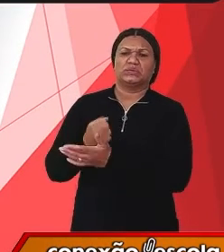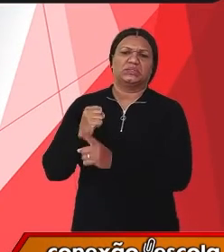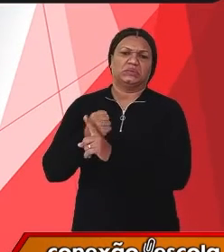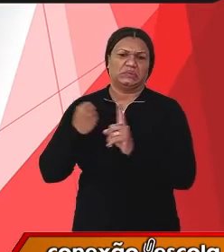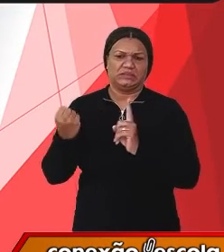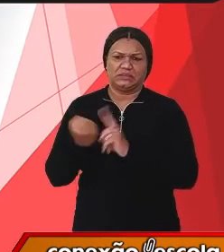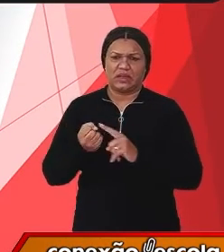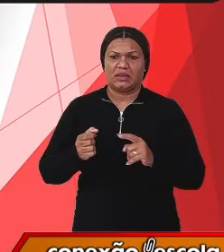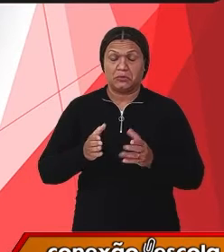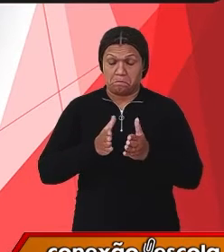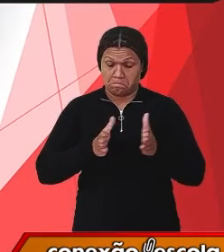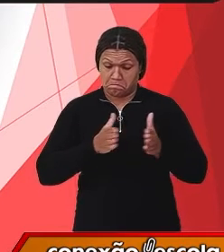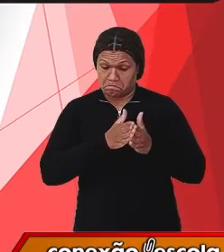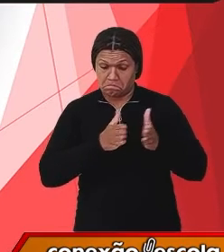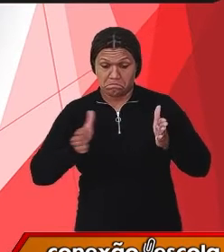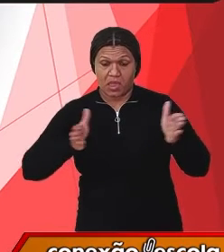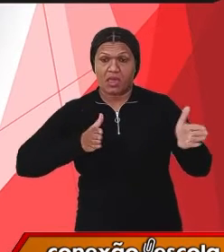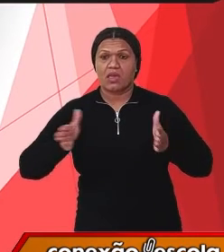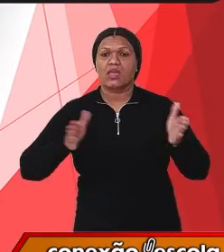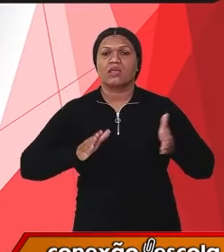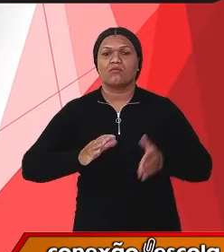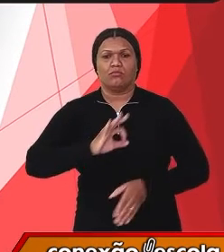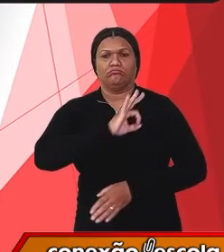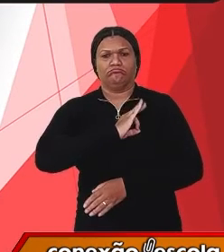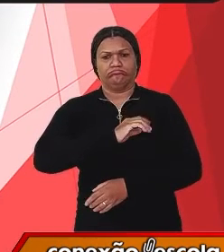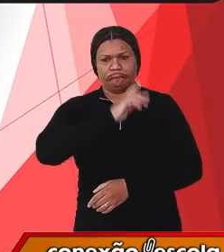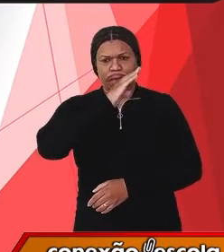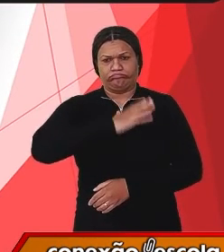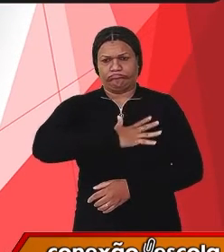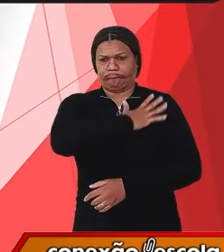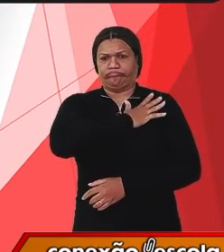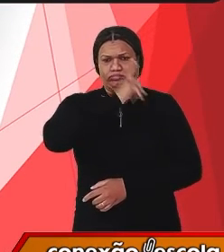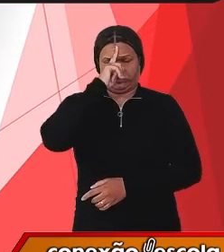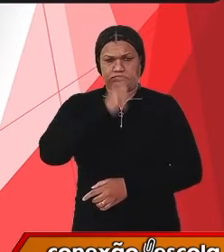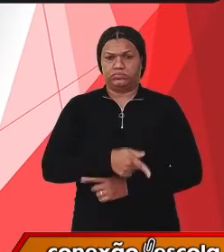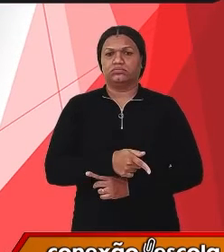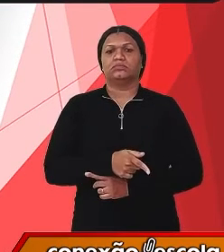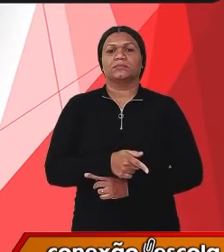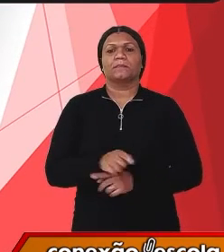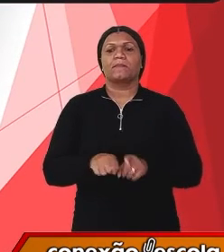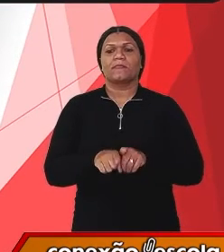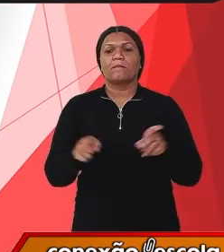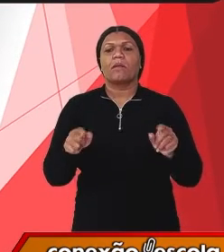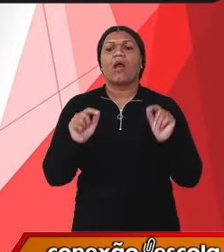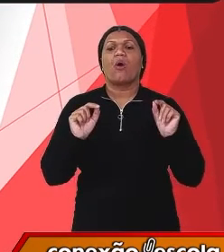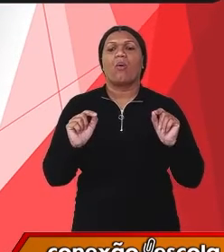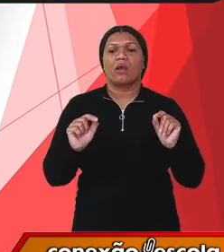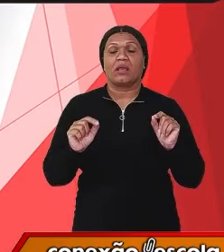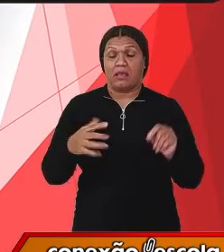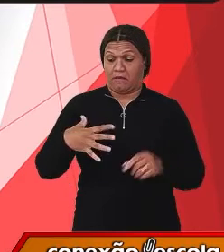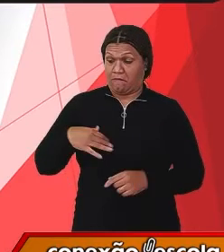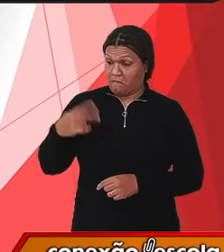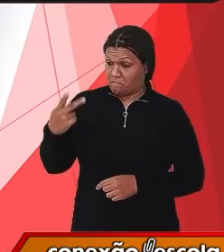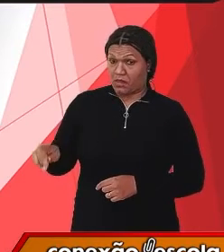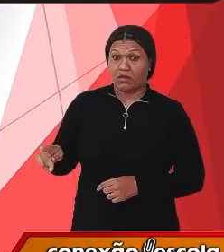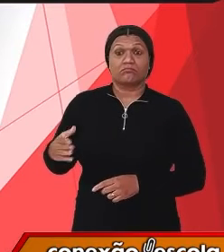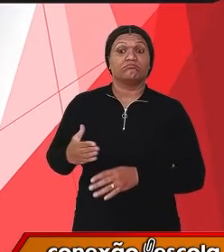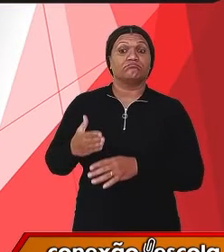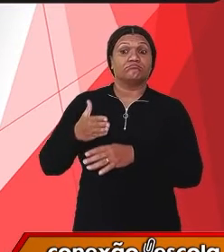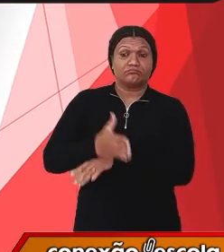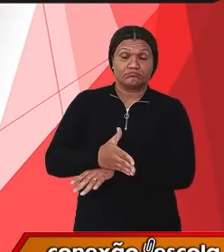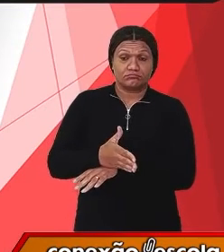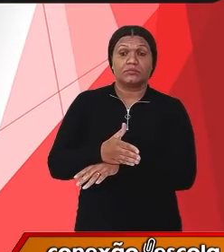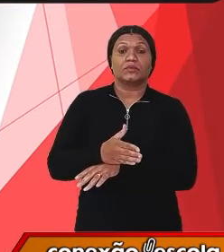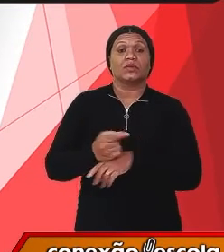sociedade durante a ditadura militar. Mas a partir do momento em que seu filho se envolve na luta contra